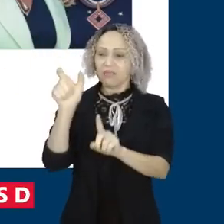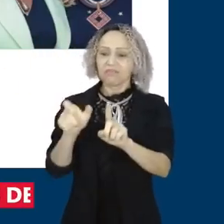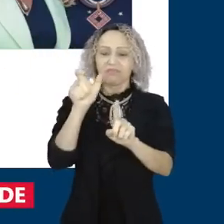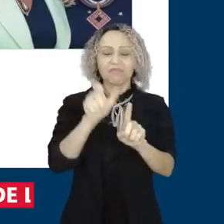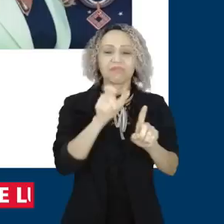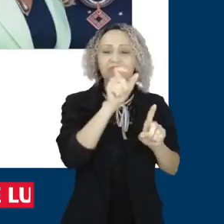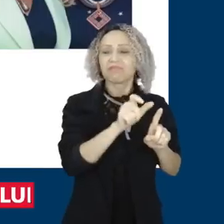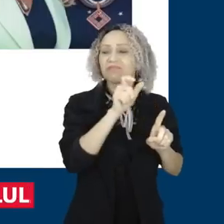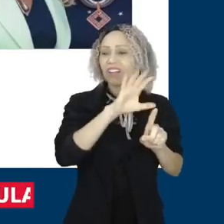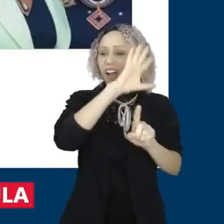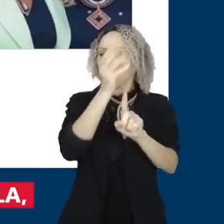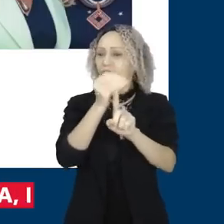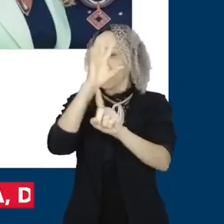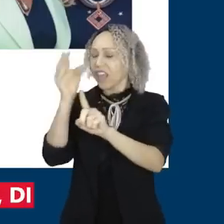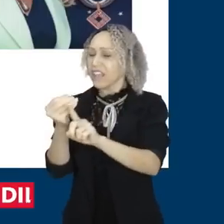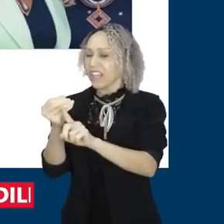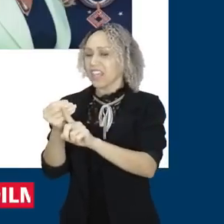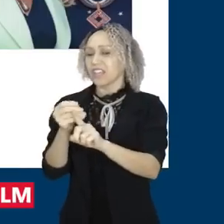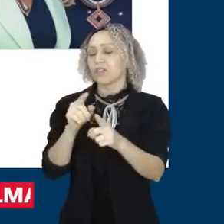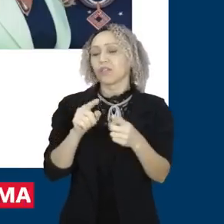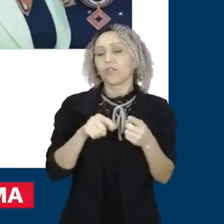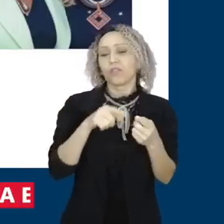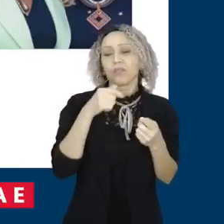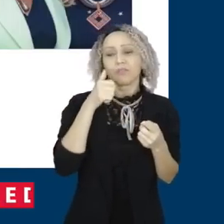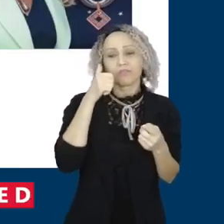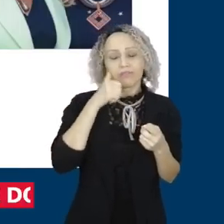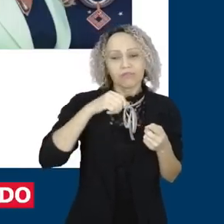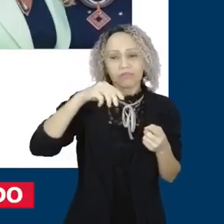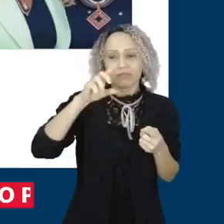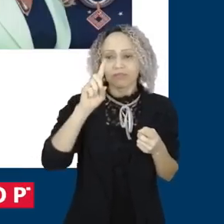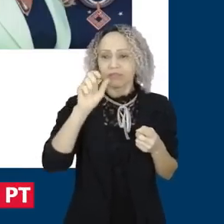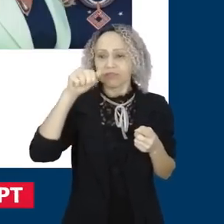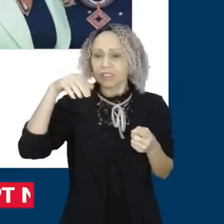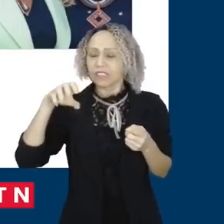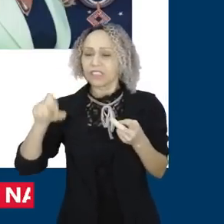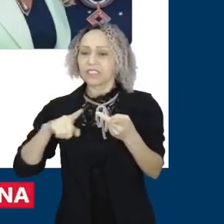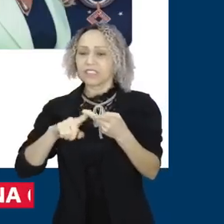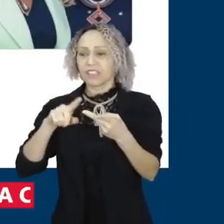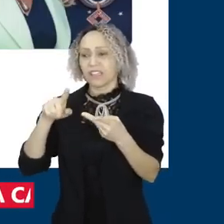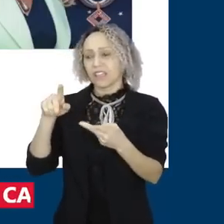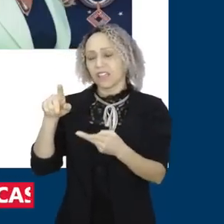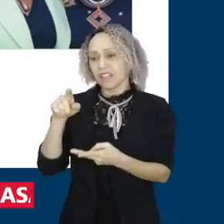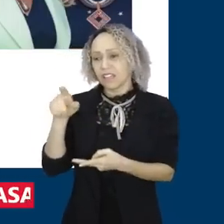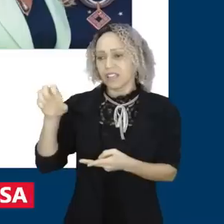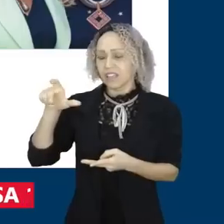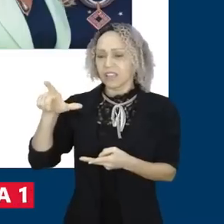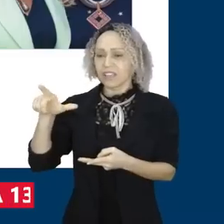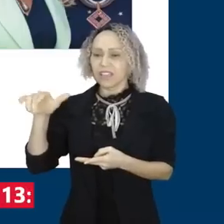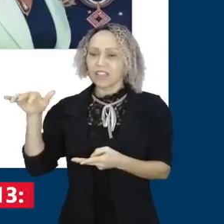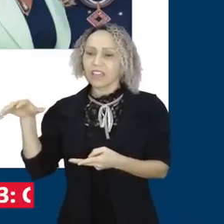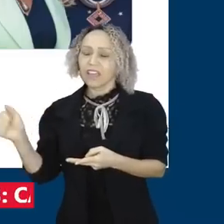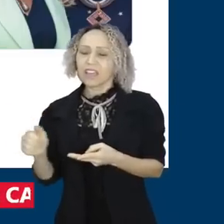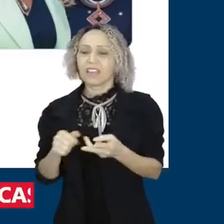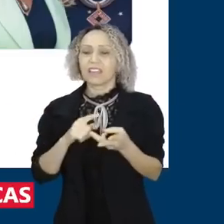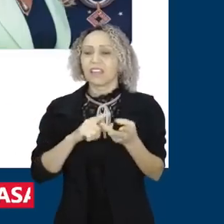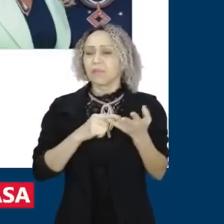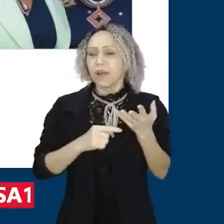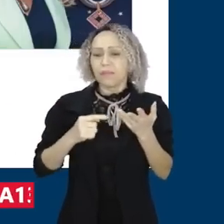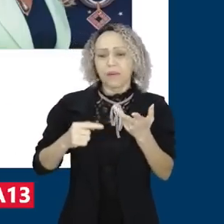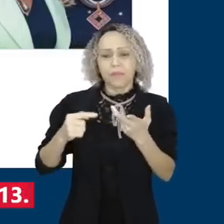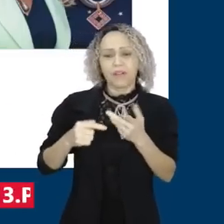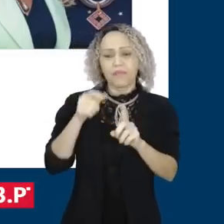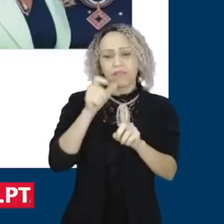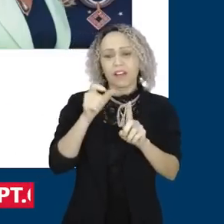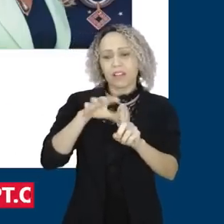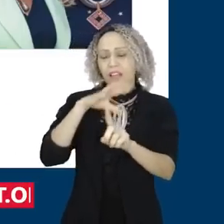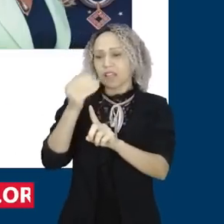Mercury, Carlinhos Brown, Lucélia Santos, Ingrid Guimarães, Zélia Duncan, além de várias personalidades políticas,